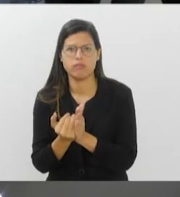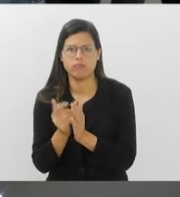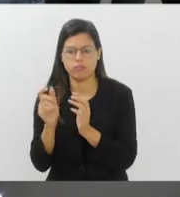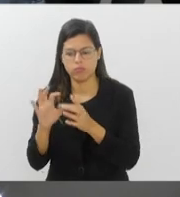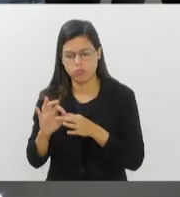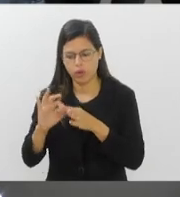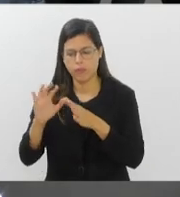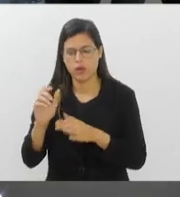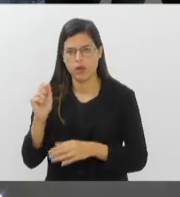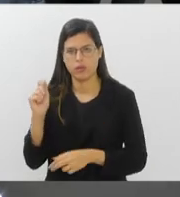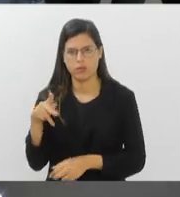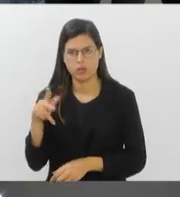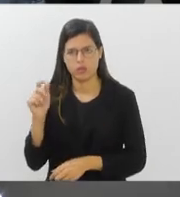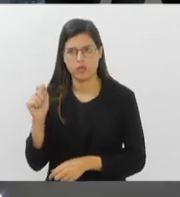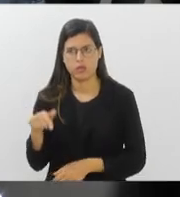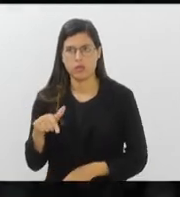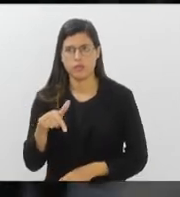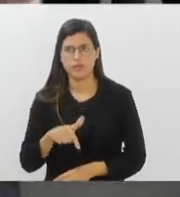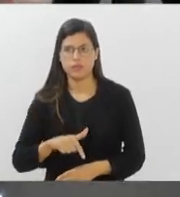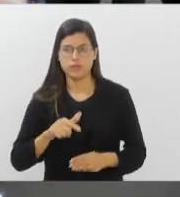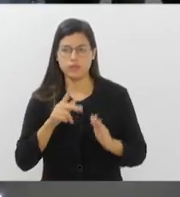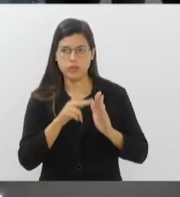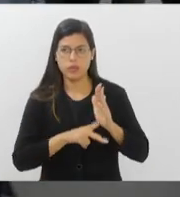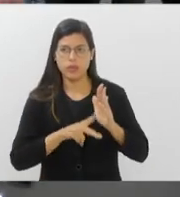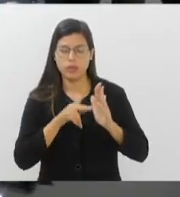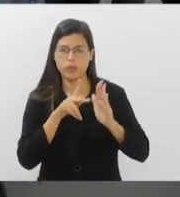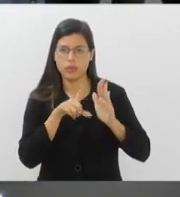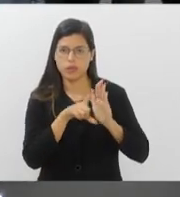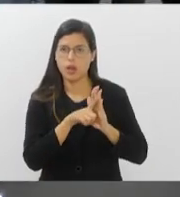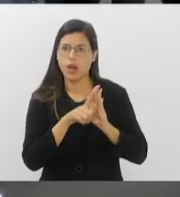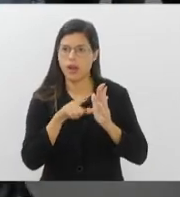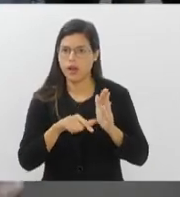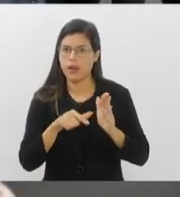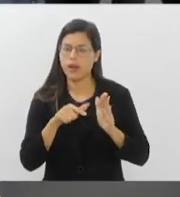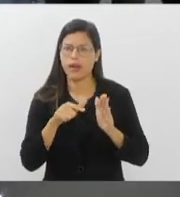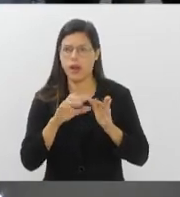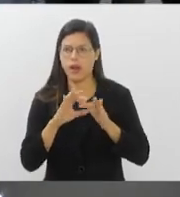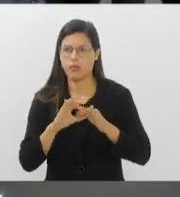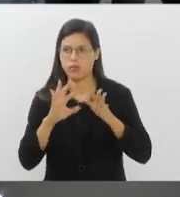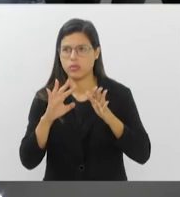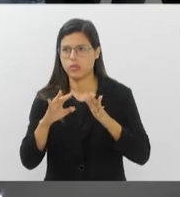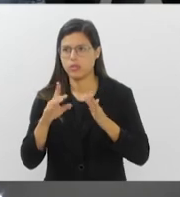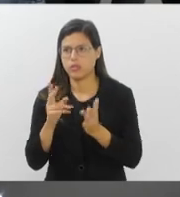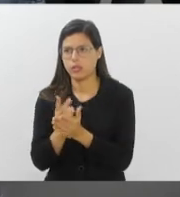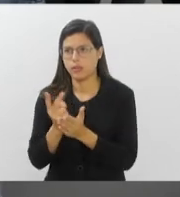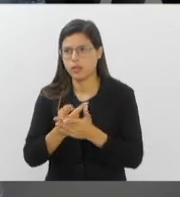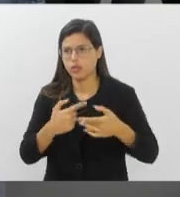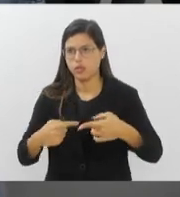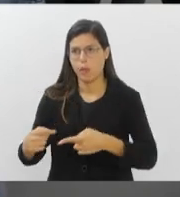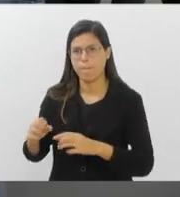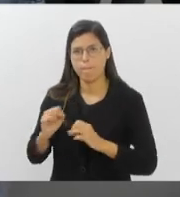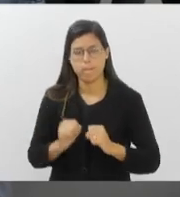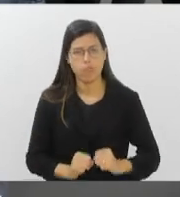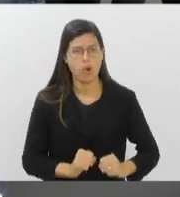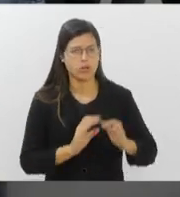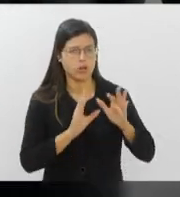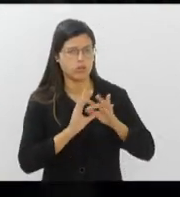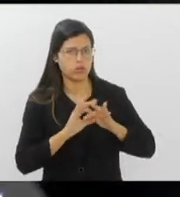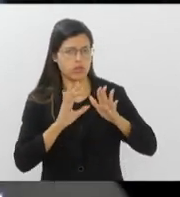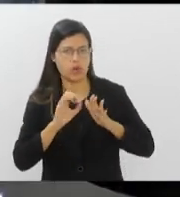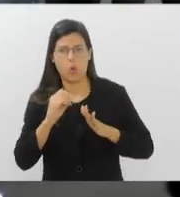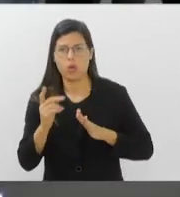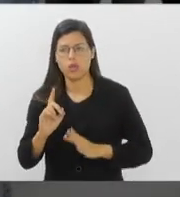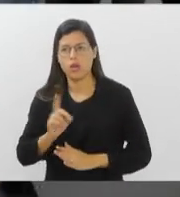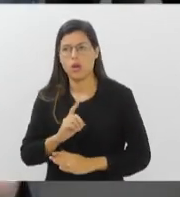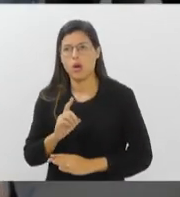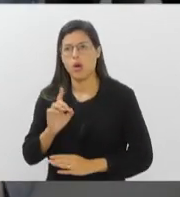é autorizativo, dentro daquela linha que a gente tem conversado aqui, sempre que a gente discute, pode projeto autorizativo ou não pode? Porque ele é para dar